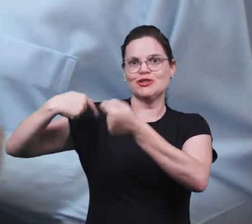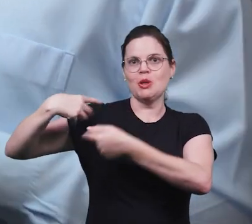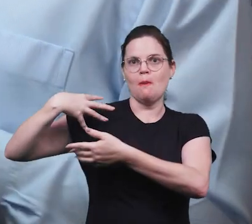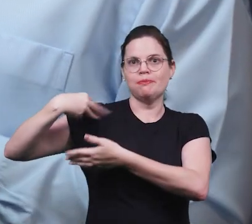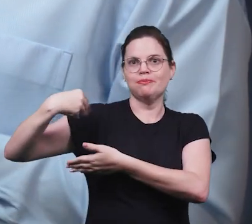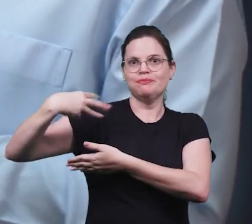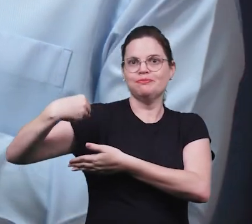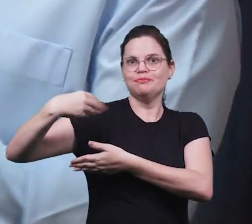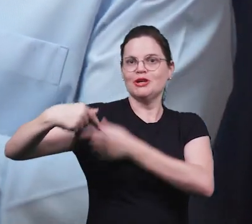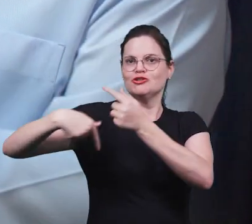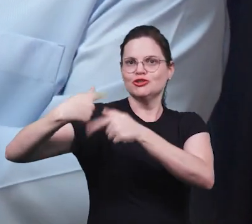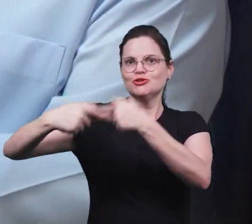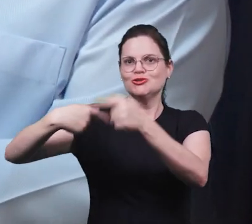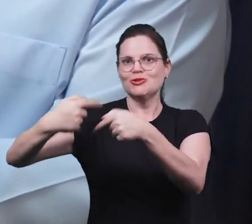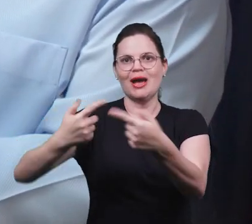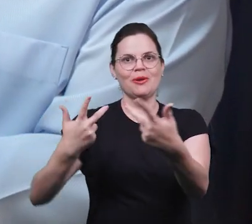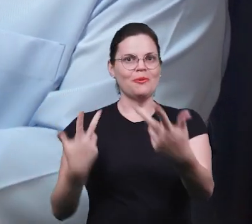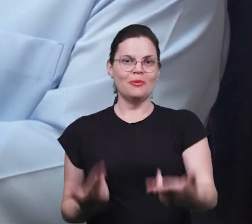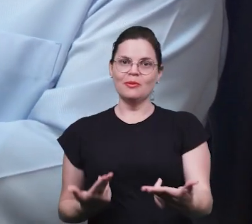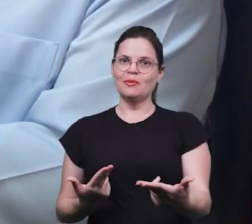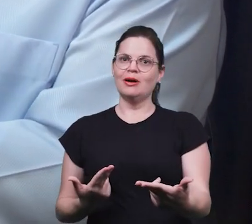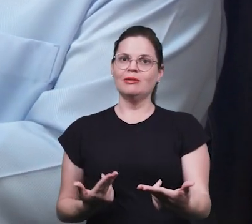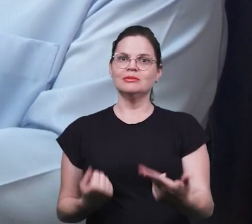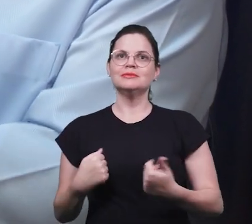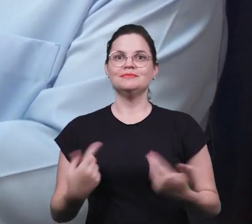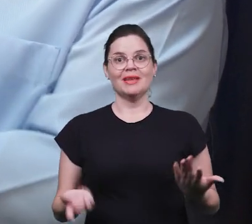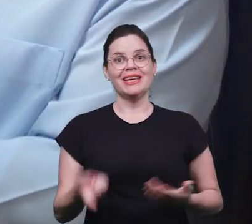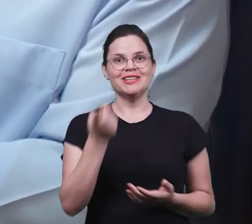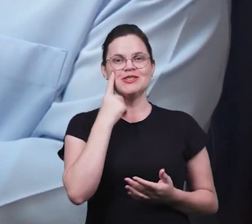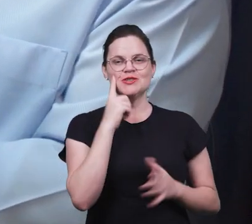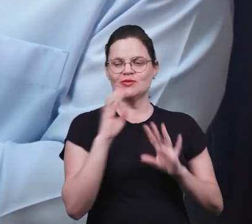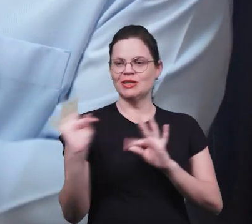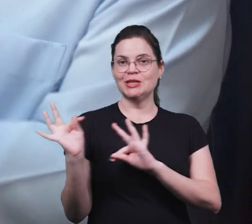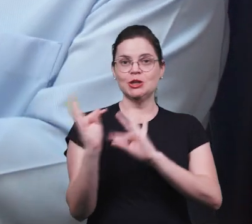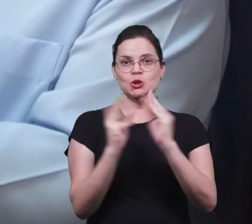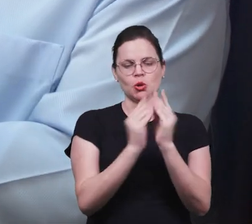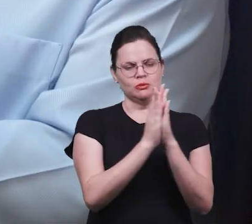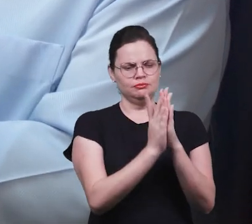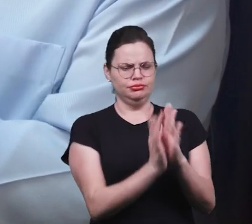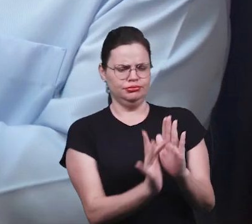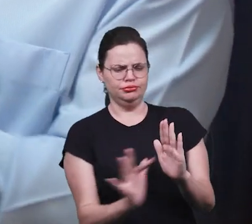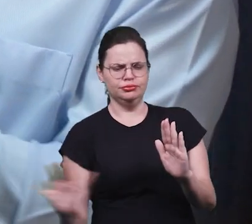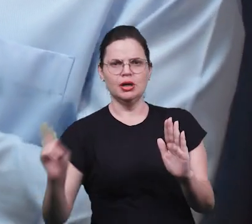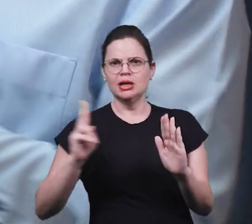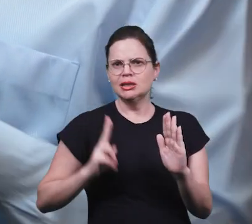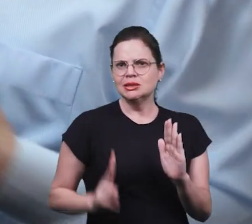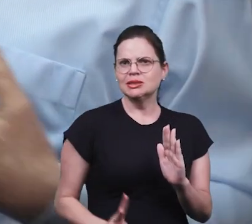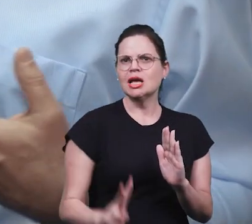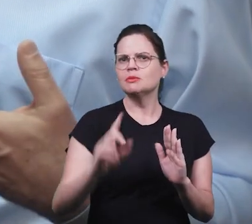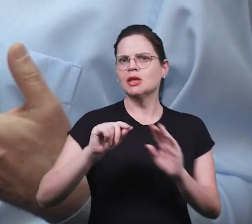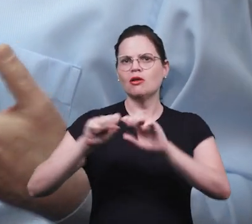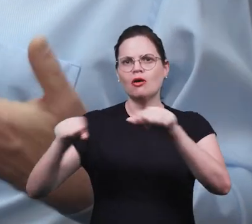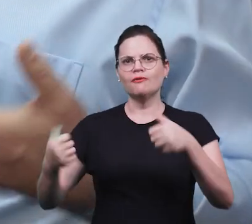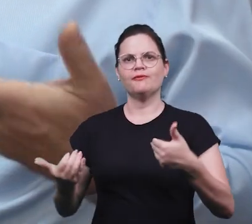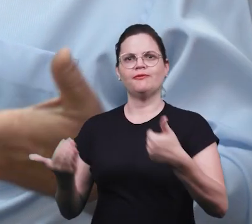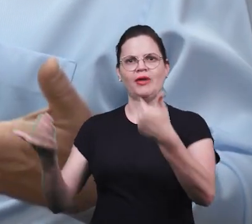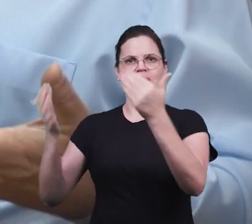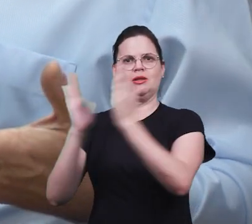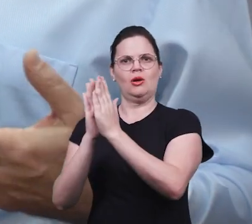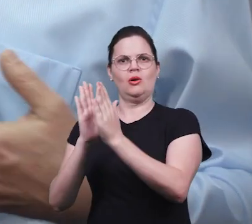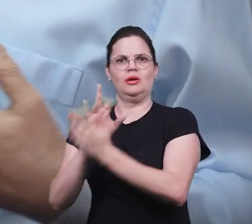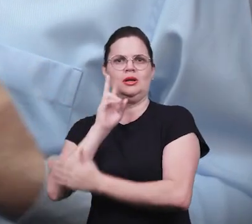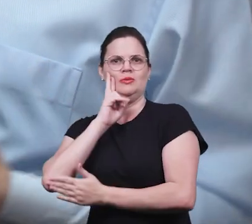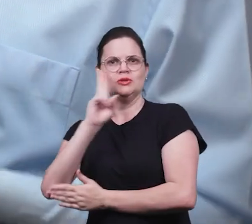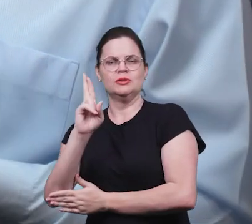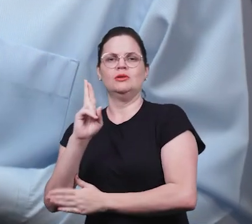sinal é a invocação do nome do Senhor. Ou seja, invocar o nome do Senhor é alguém que quer servir